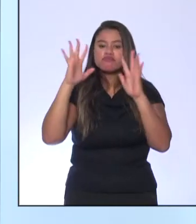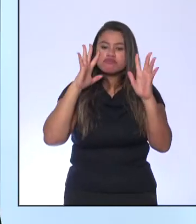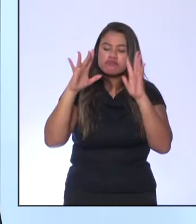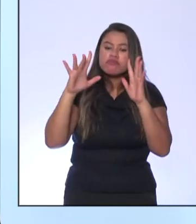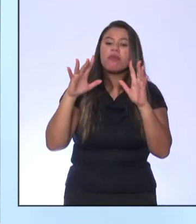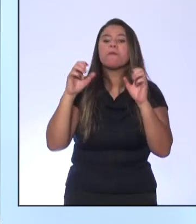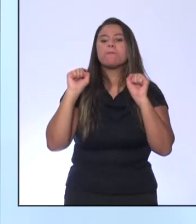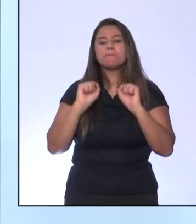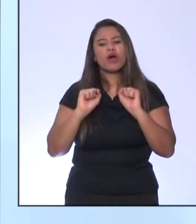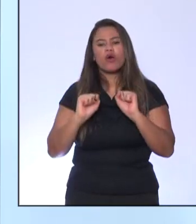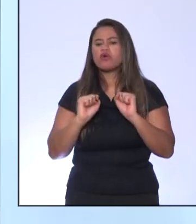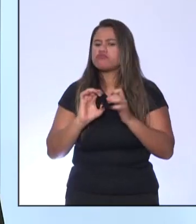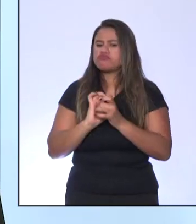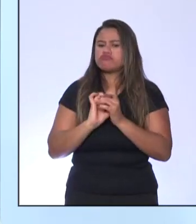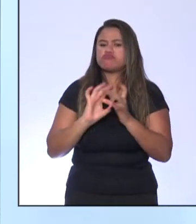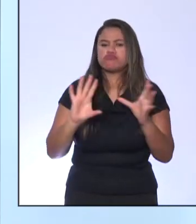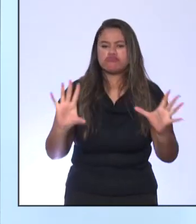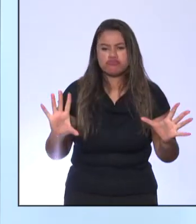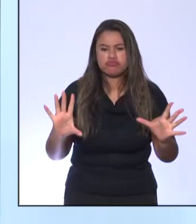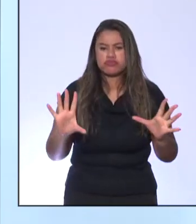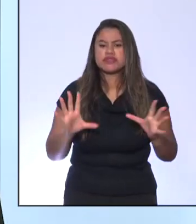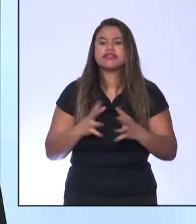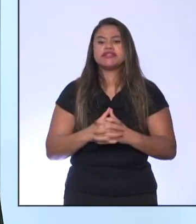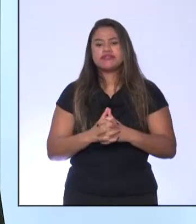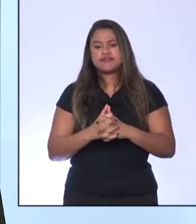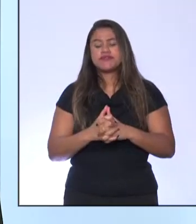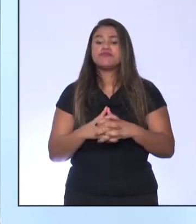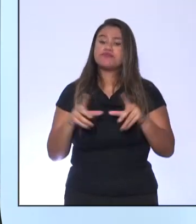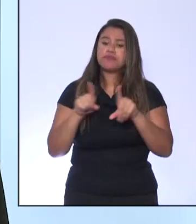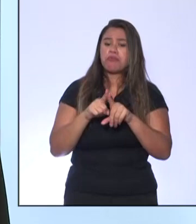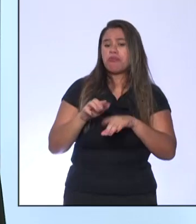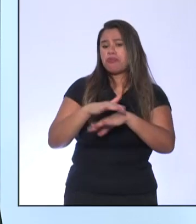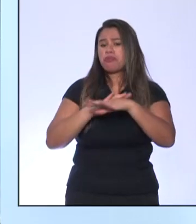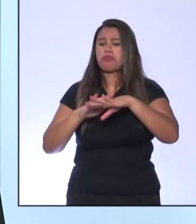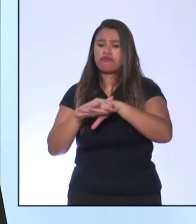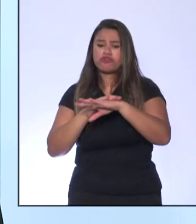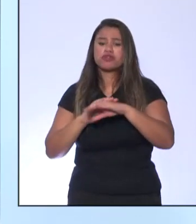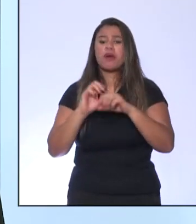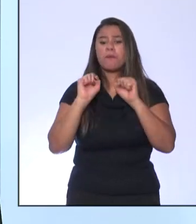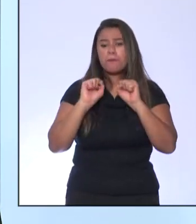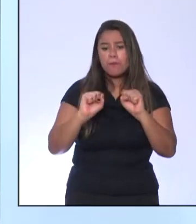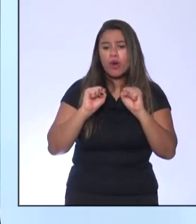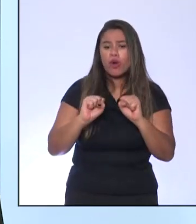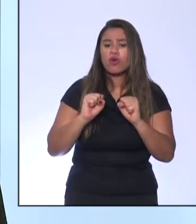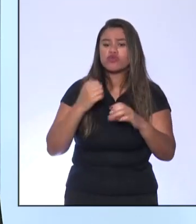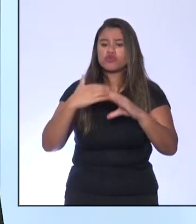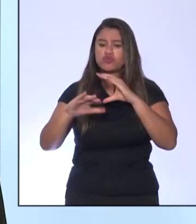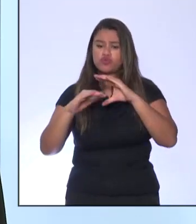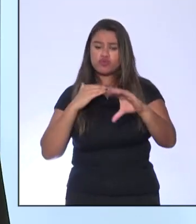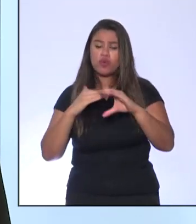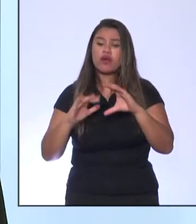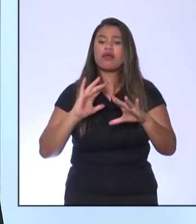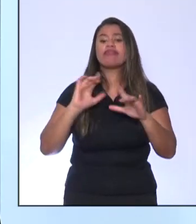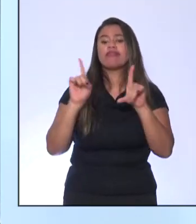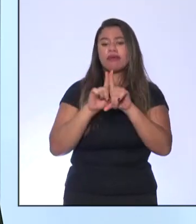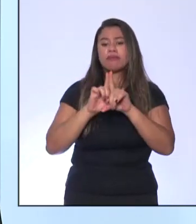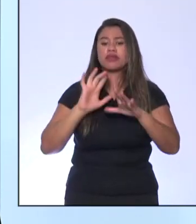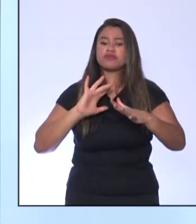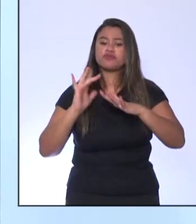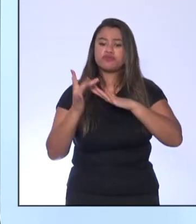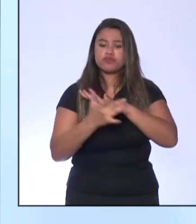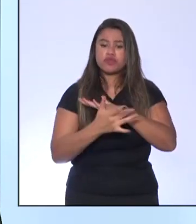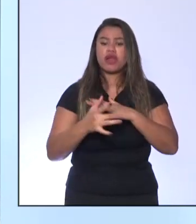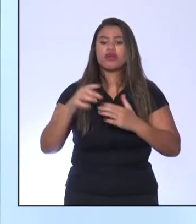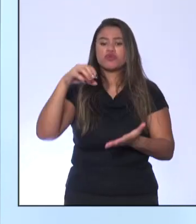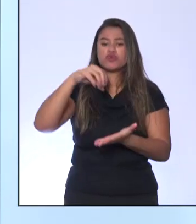vocês quiserem um auxílio para esta conversa, entrem em contato conosco pelo chat, pelas redes sociais do Centro de